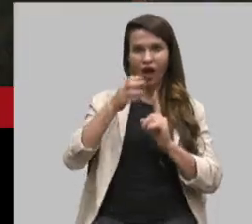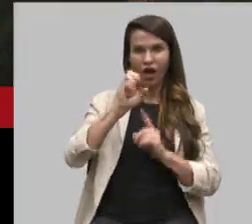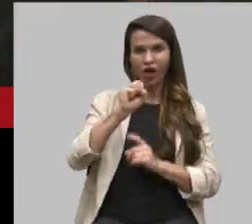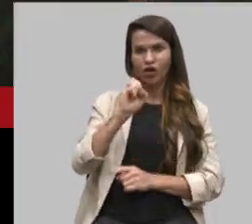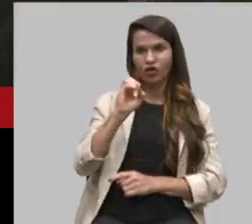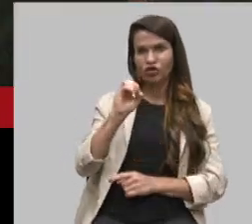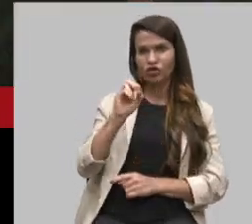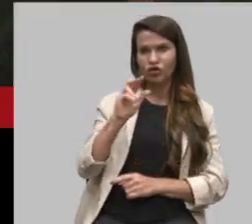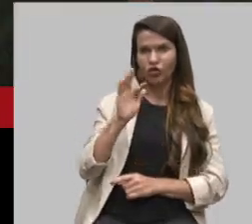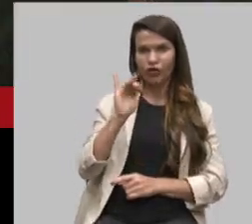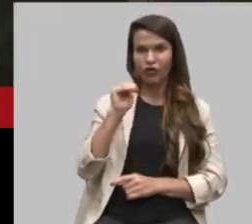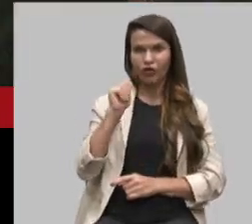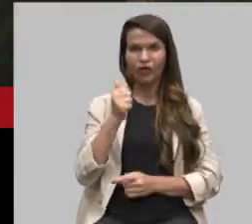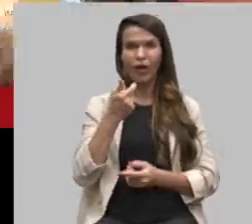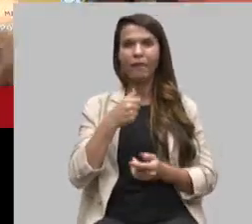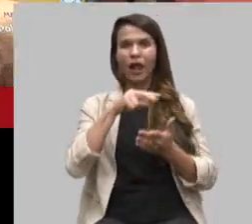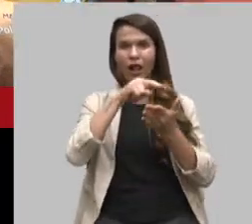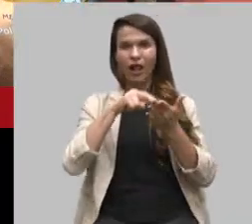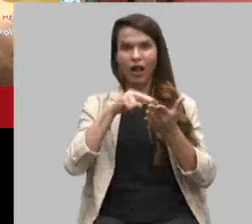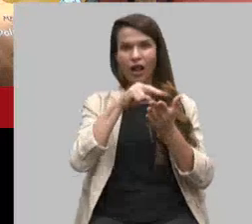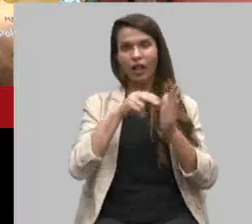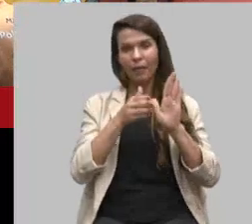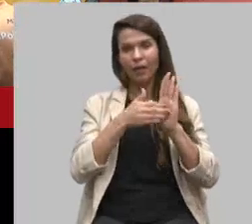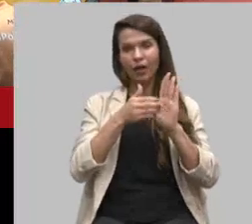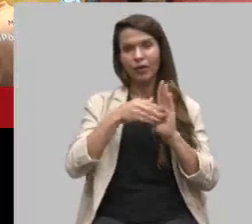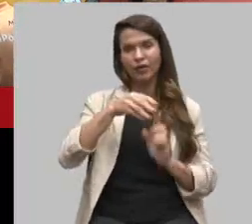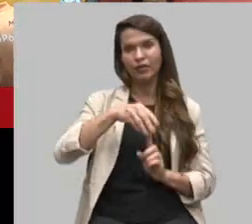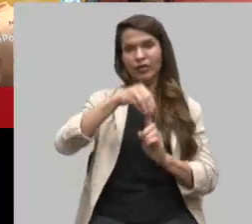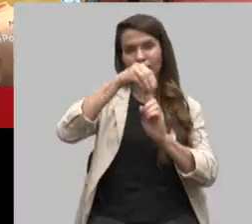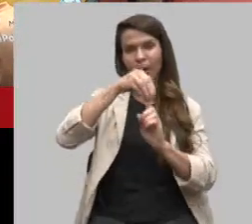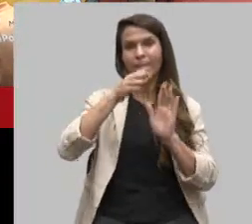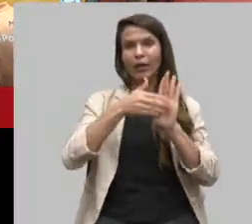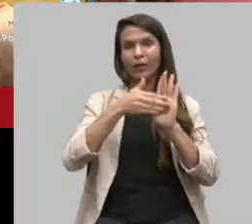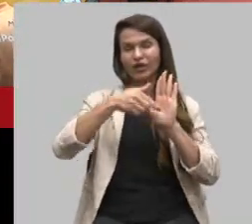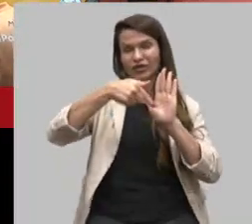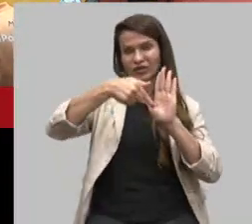12 priorizadas proposta sete